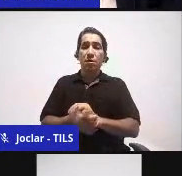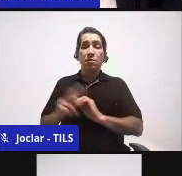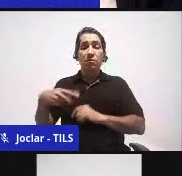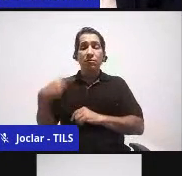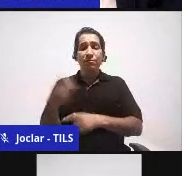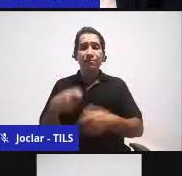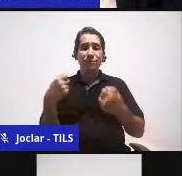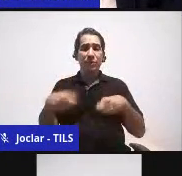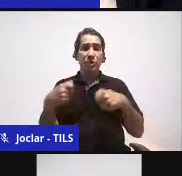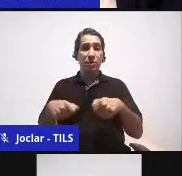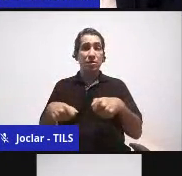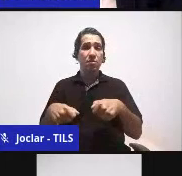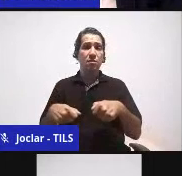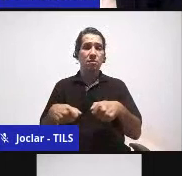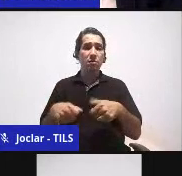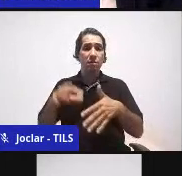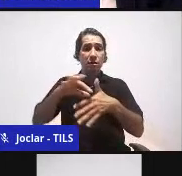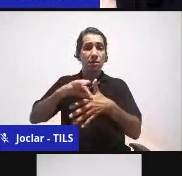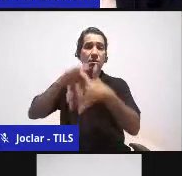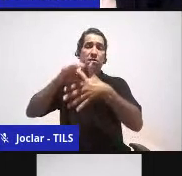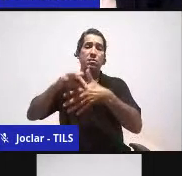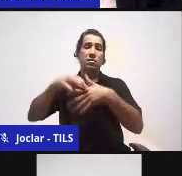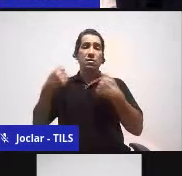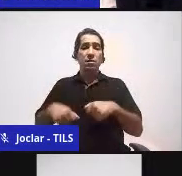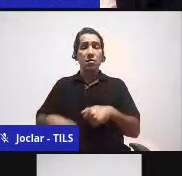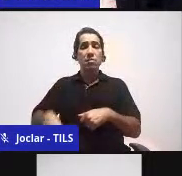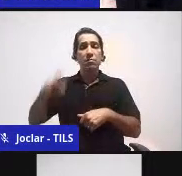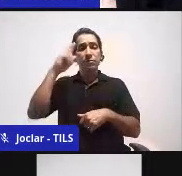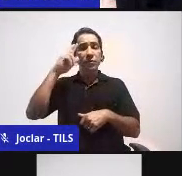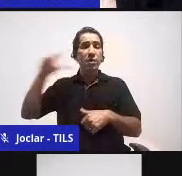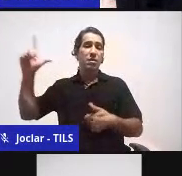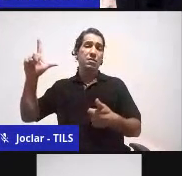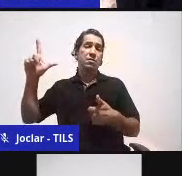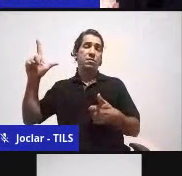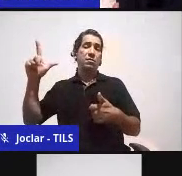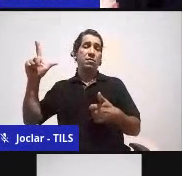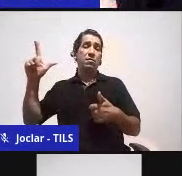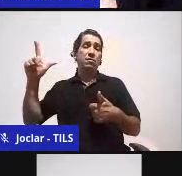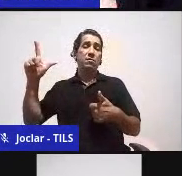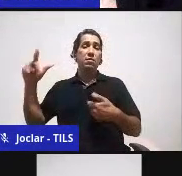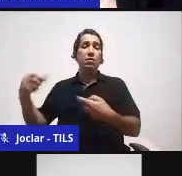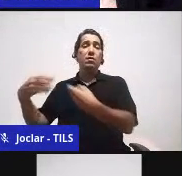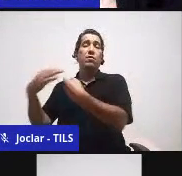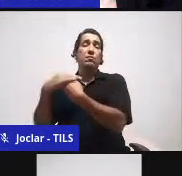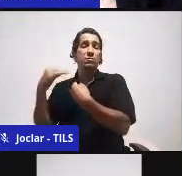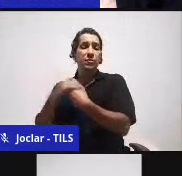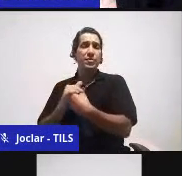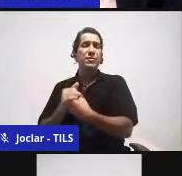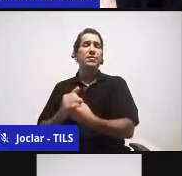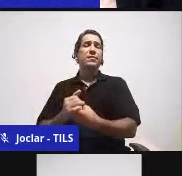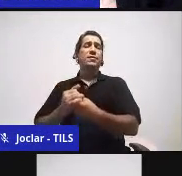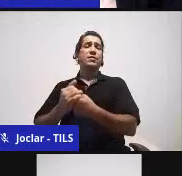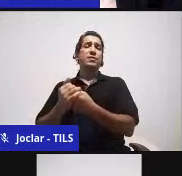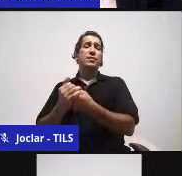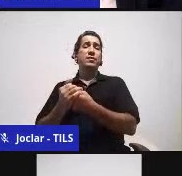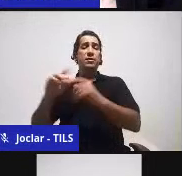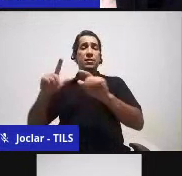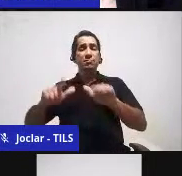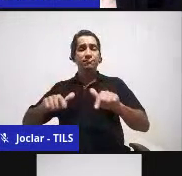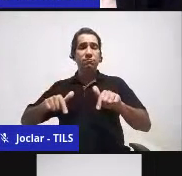que nos indiquem que esse é o caminho a ser feito. Porque enquanto a gente tiver liderança que vai mais pela divisão, né, do que